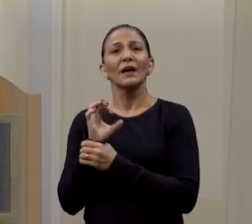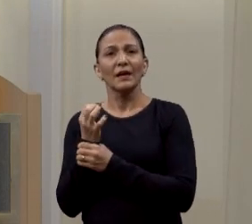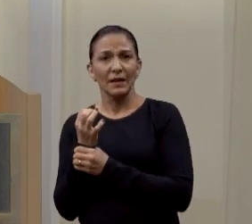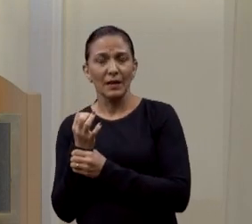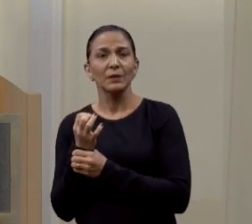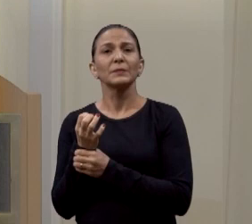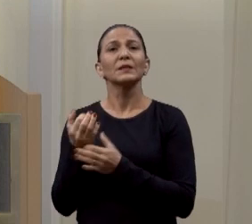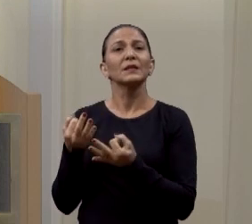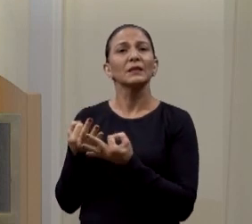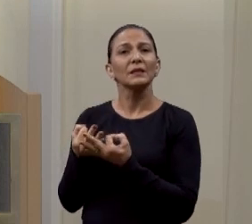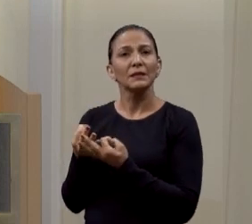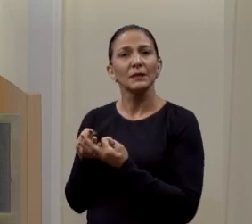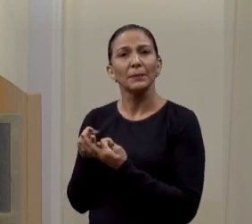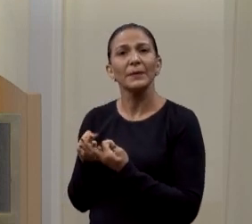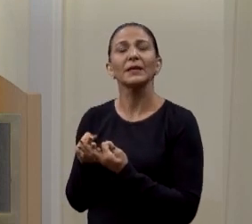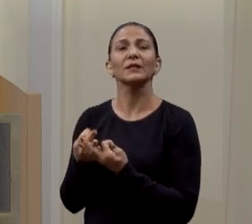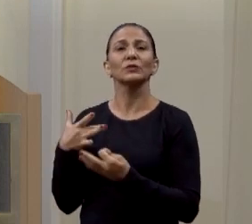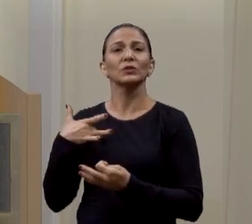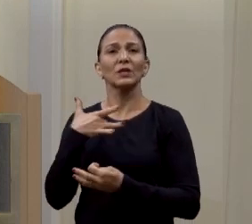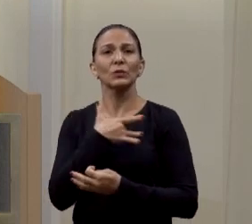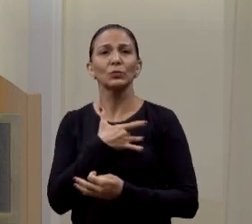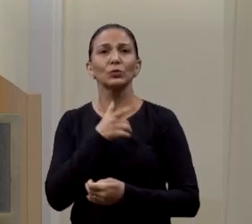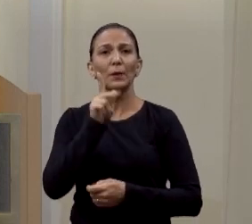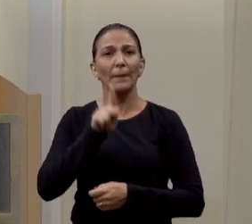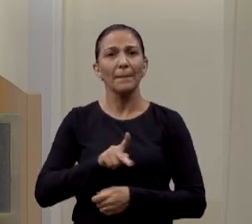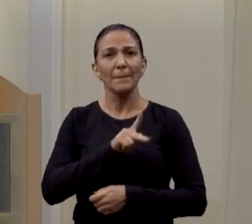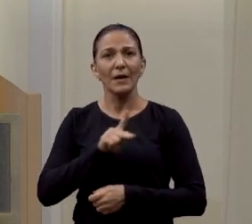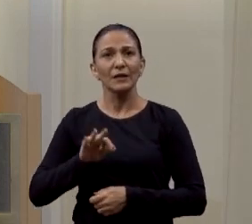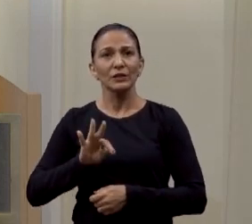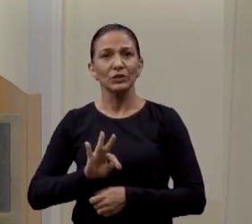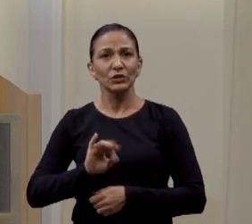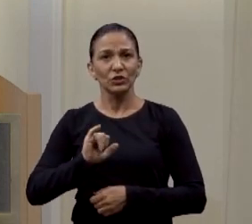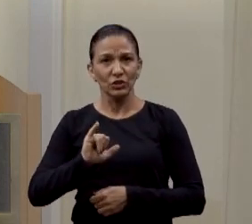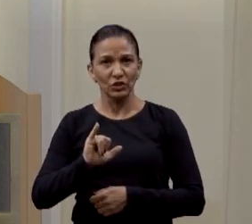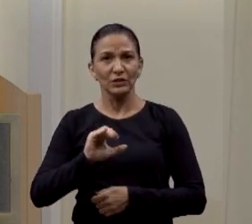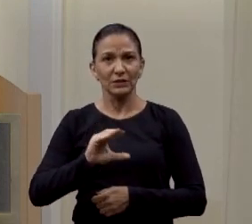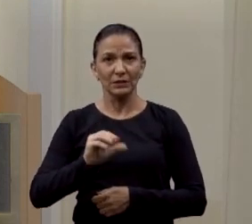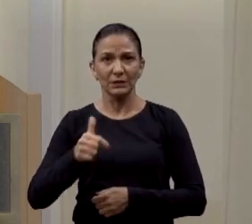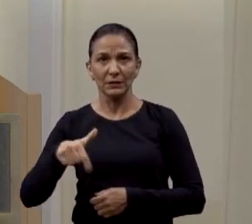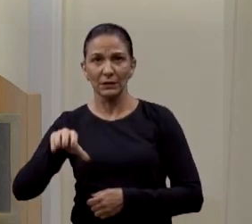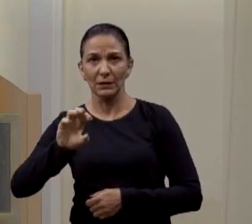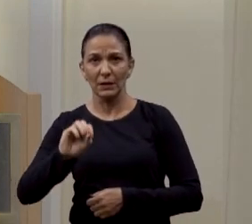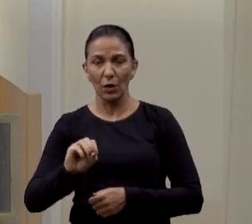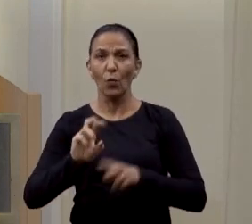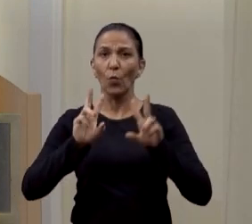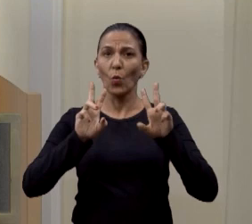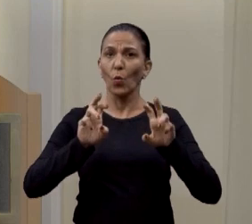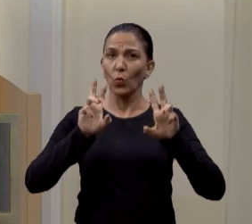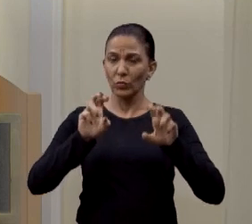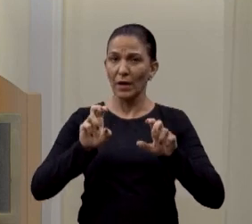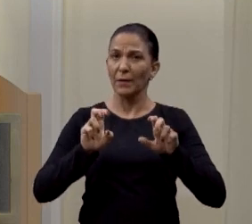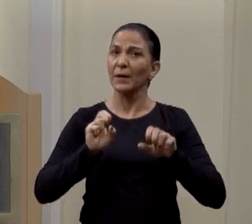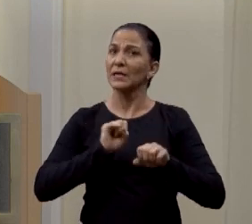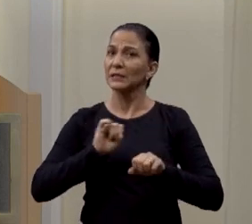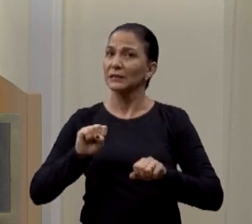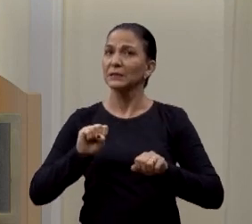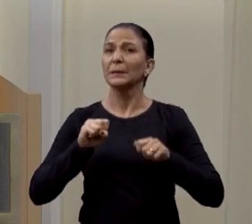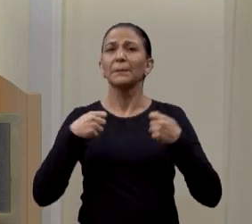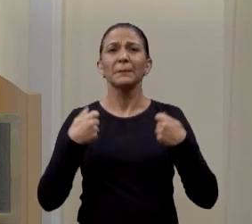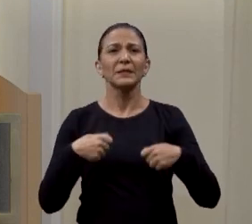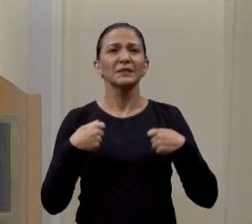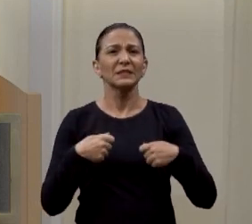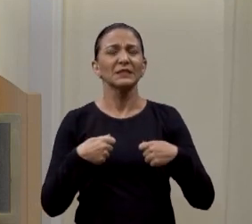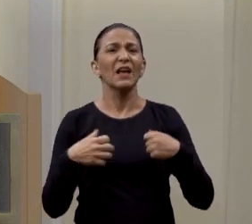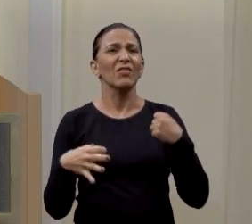Luiz Marchione, o Padre Ticão. O tema desse ano é Não Espere Precisar para